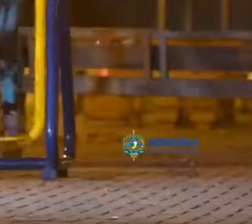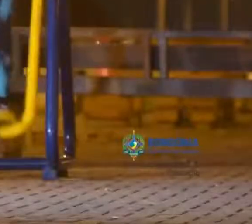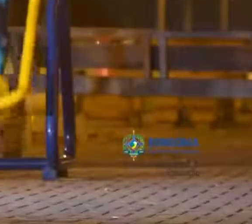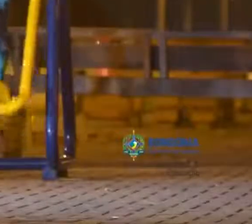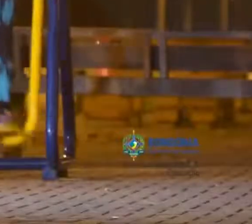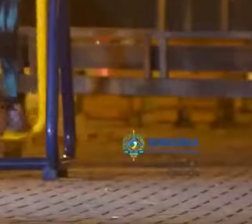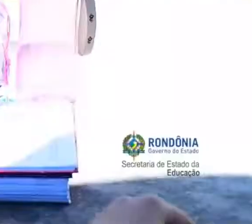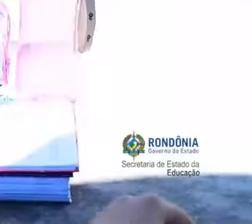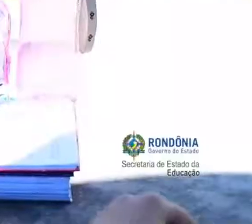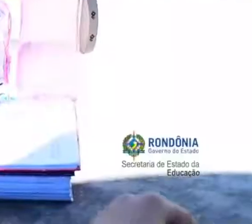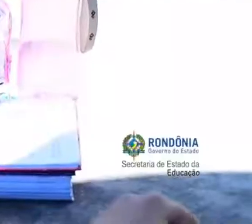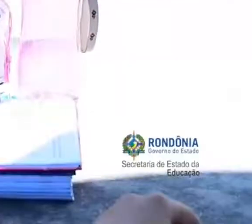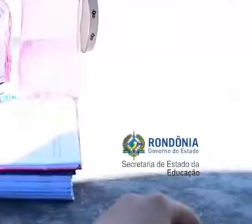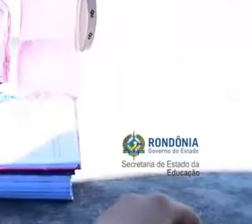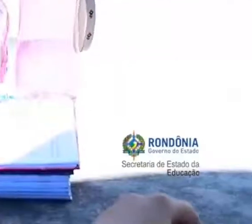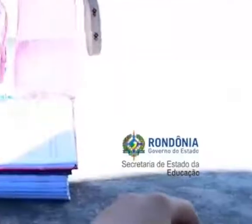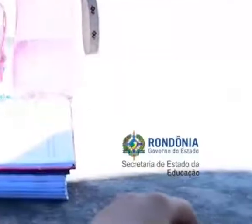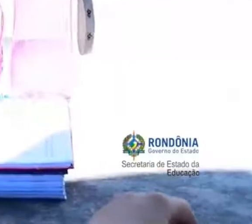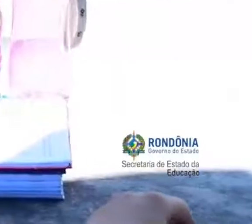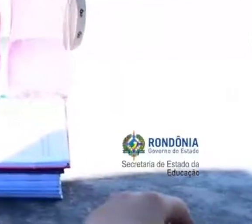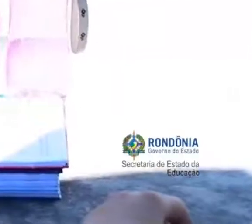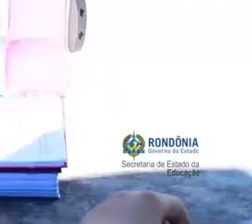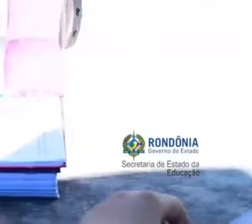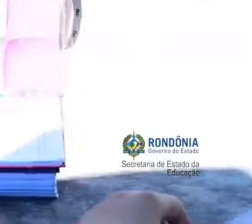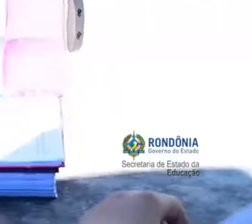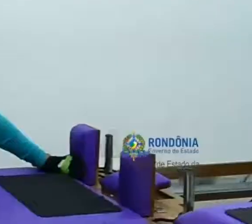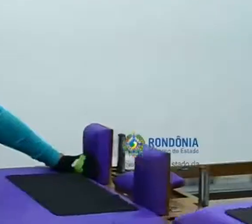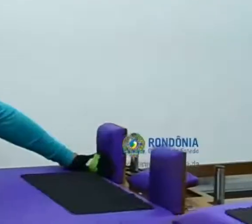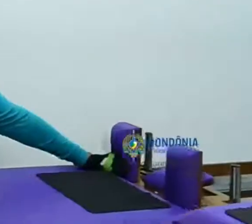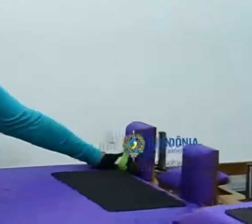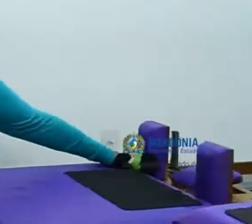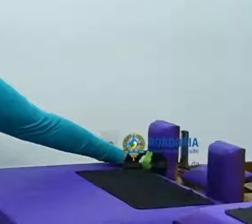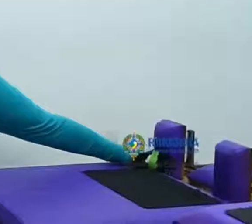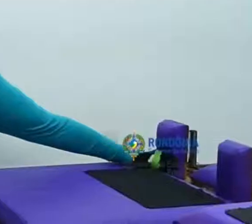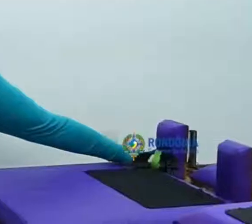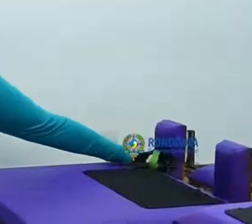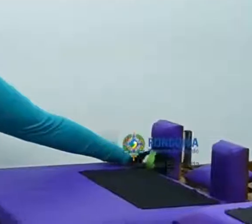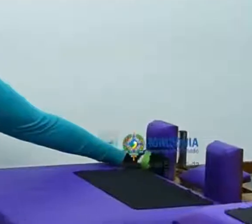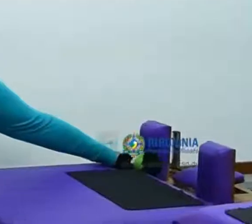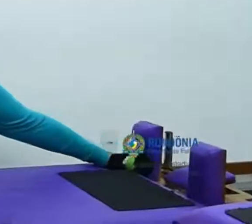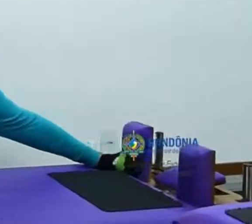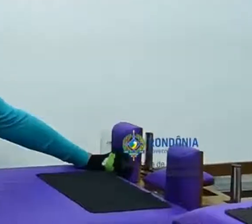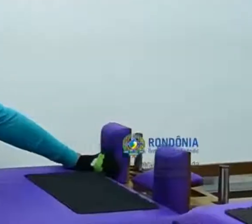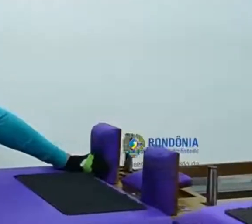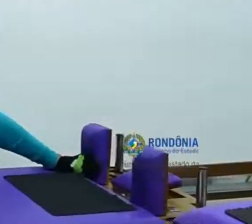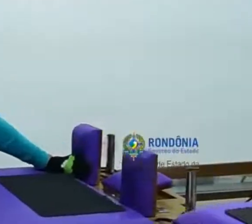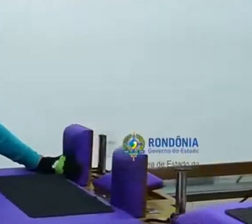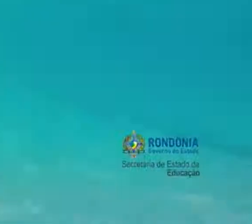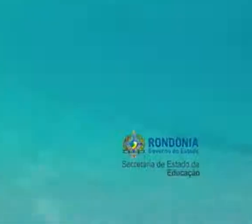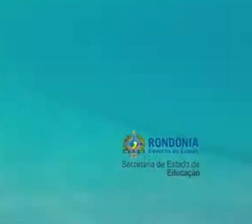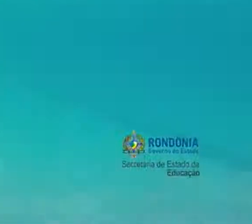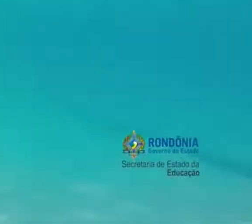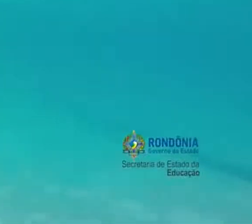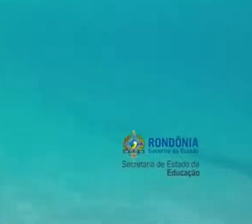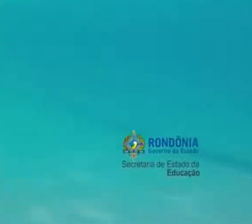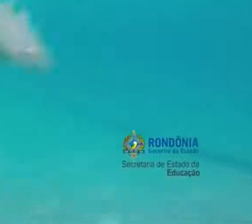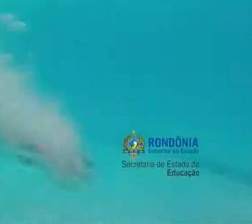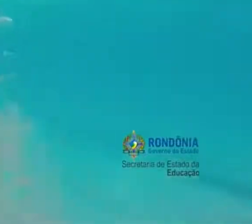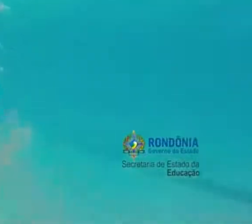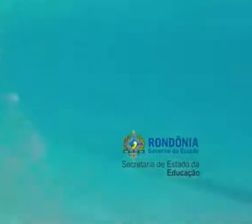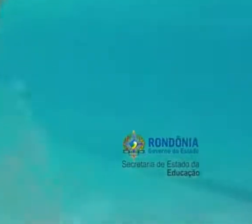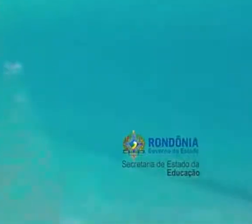esses desvios. E para a correção e fortalecimento postural, é recomendado fazer, por exemplo, pilates e